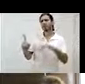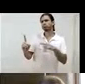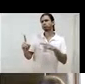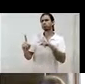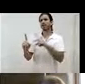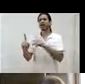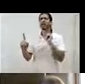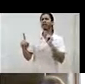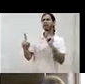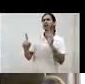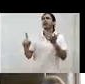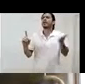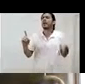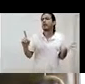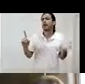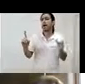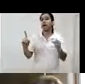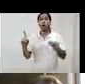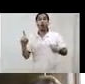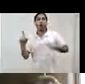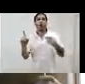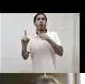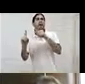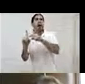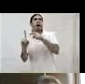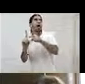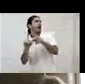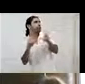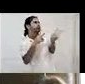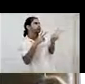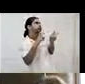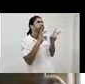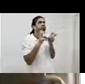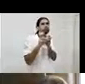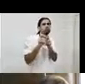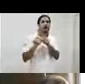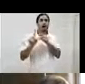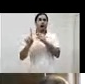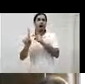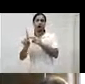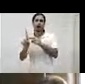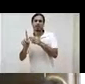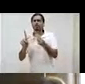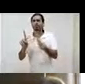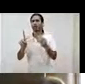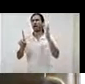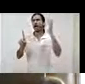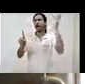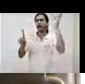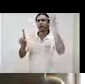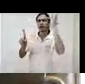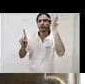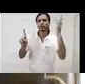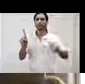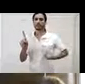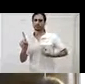nesse contexto? E, ao mesmo tempo, ela que pergunta é, se nós compreendermos